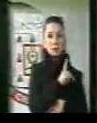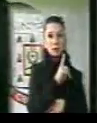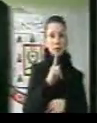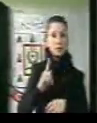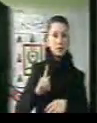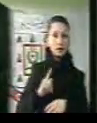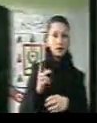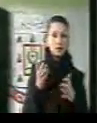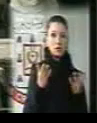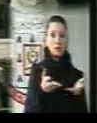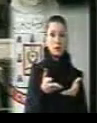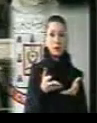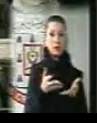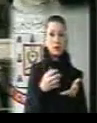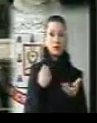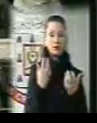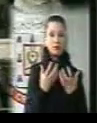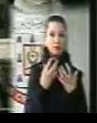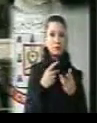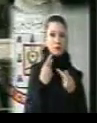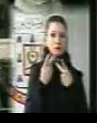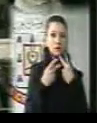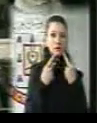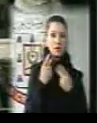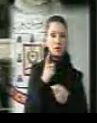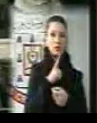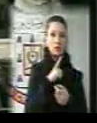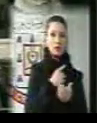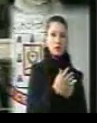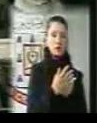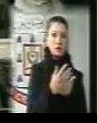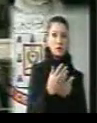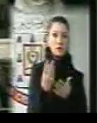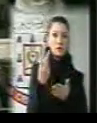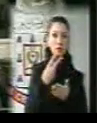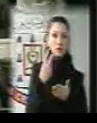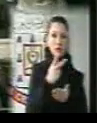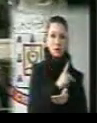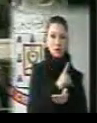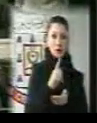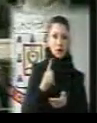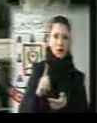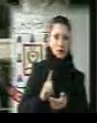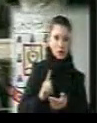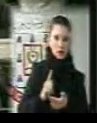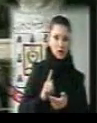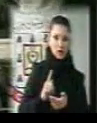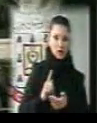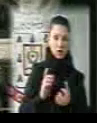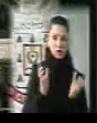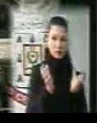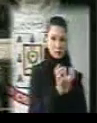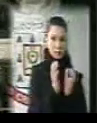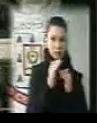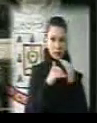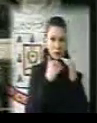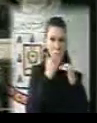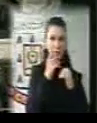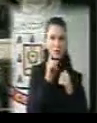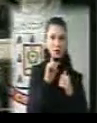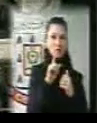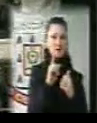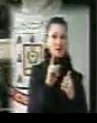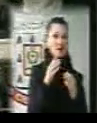tribuna, pois eu estive no começo do mandato como vice-presidente da Comissão de Obras, hoje não faço mais parte